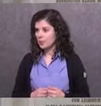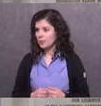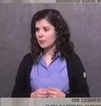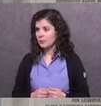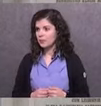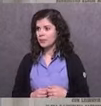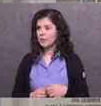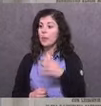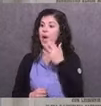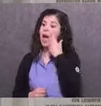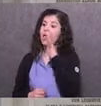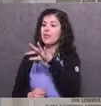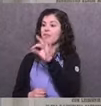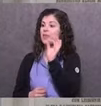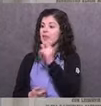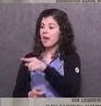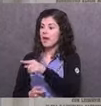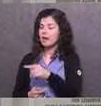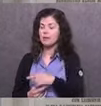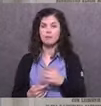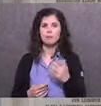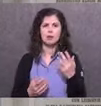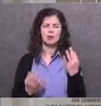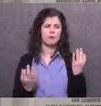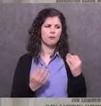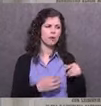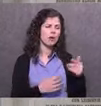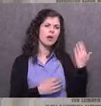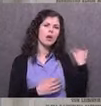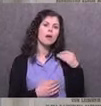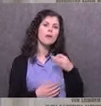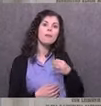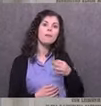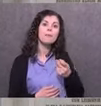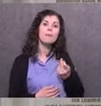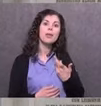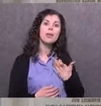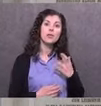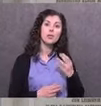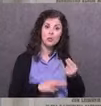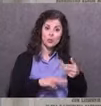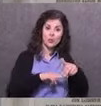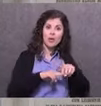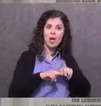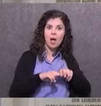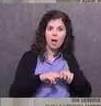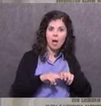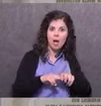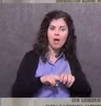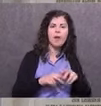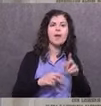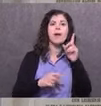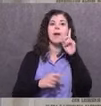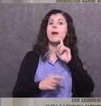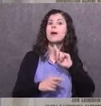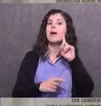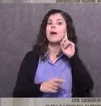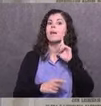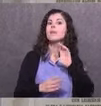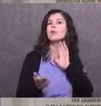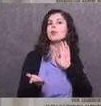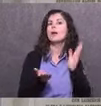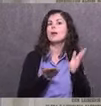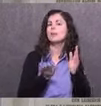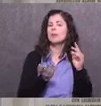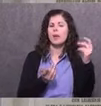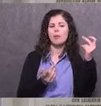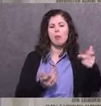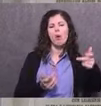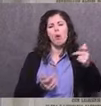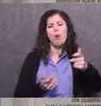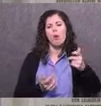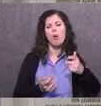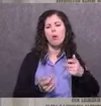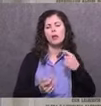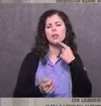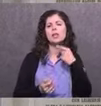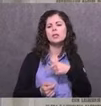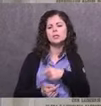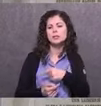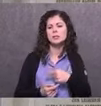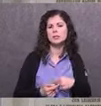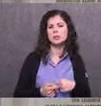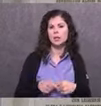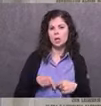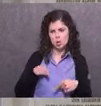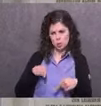Entretanto, Pedro estava sentado no pátio. Uma criada aproximou-se dele e disse-lhe: Tu